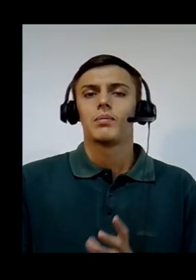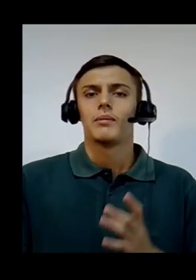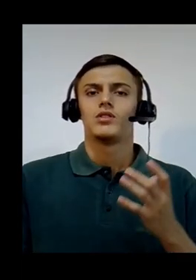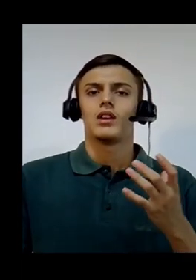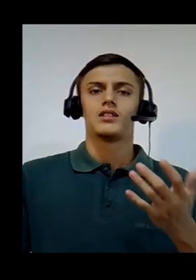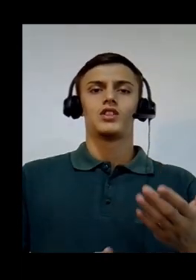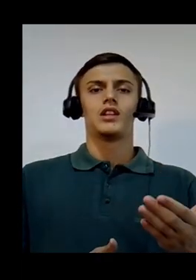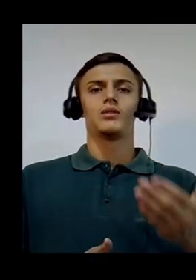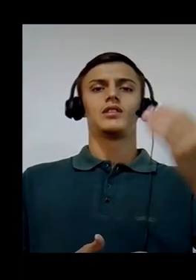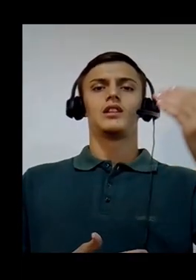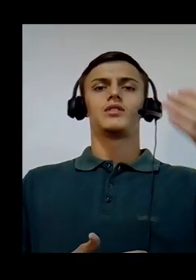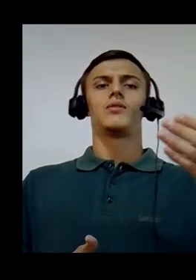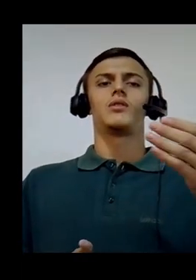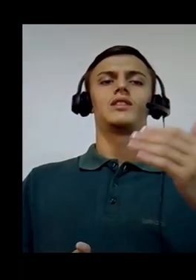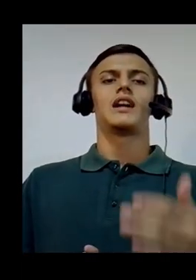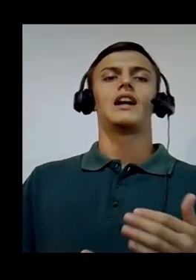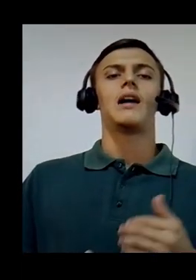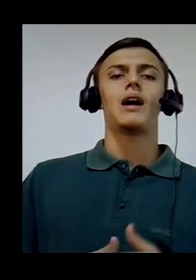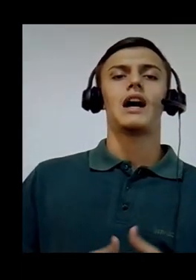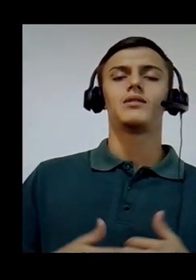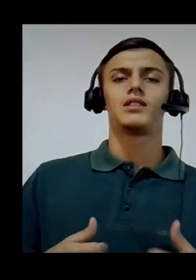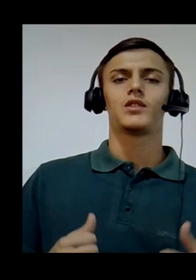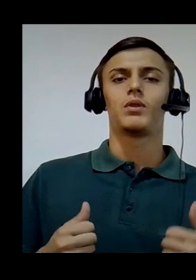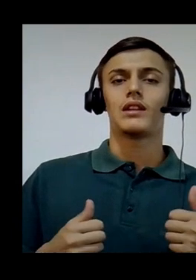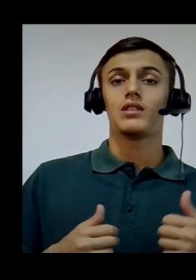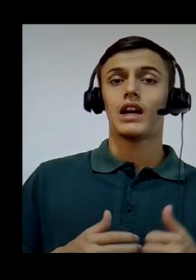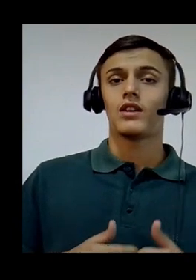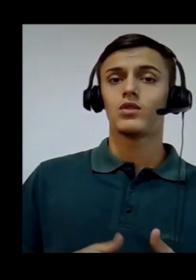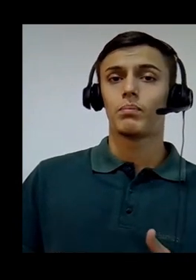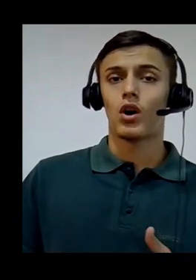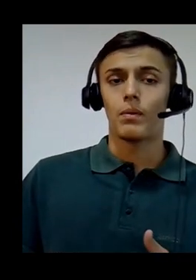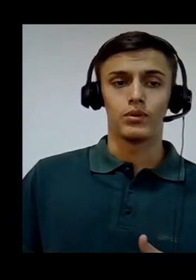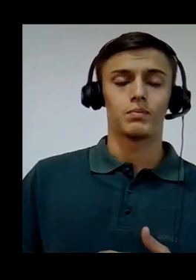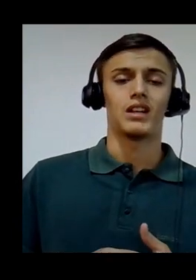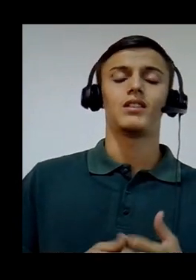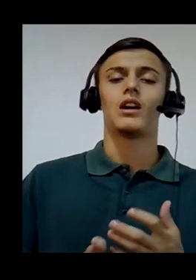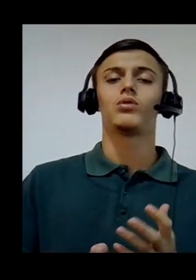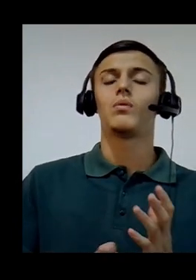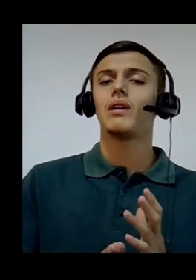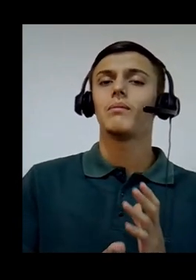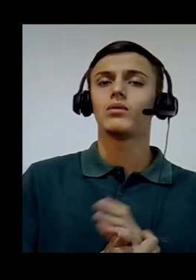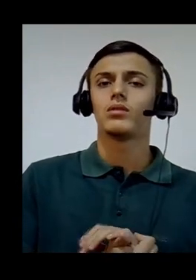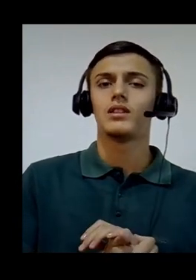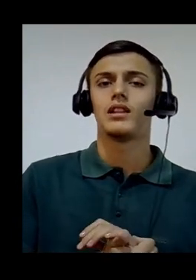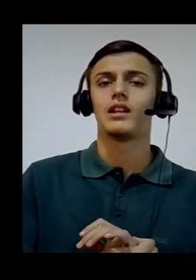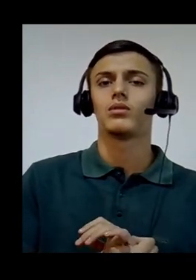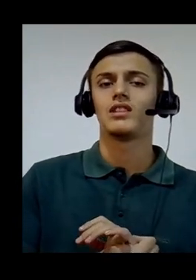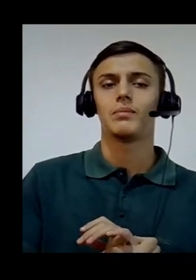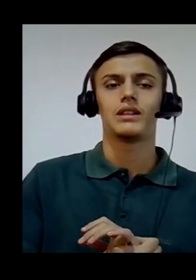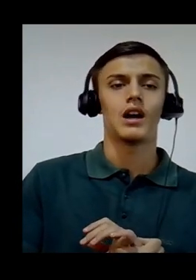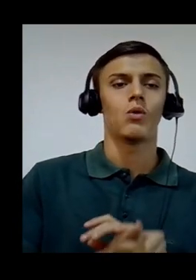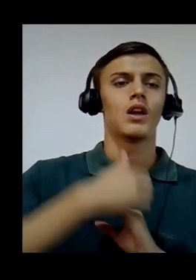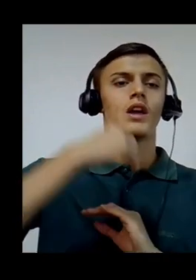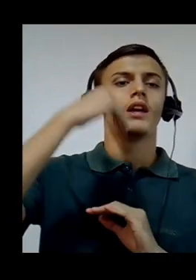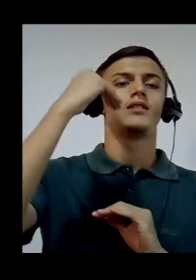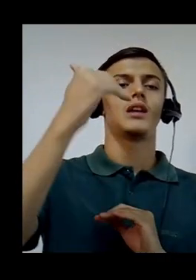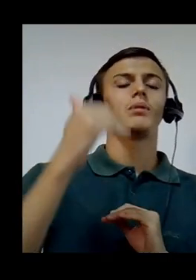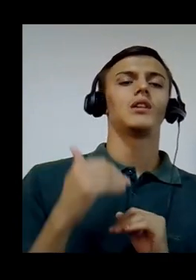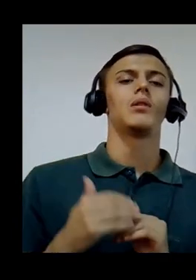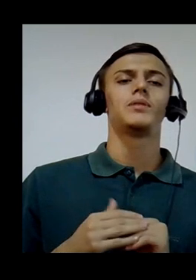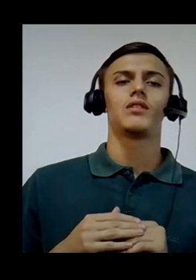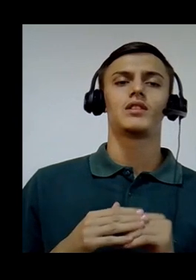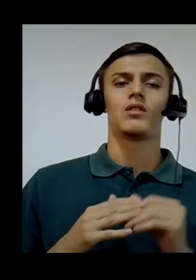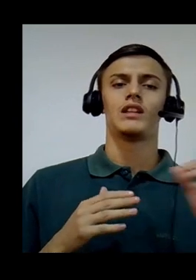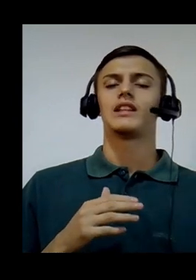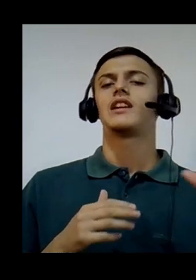Nos trabalhos com equipamentos de dióxido de etileno, os cilindros deverão estar amarrados e transportados em carrinhos próprios para evitar o tombamento desse cilindro, desse material.